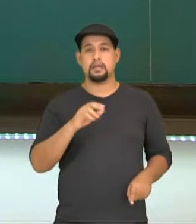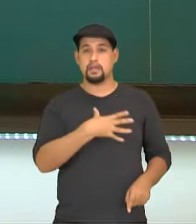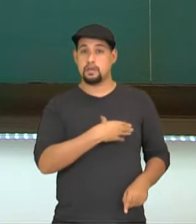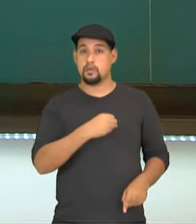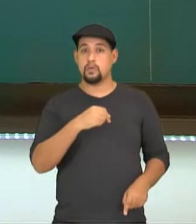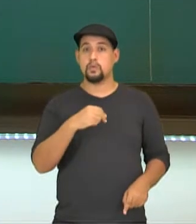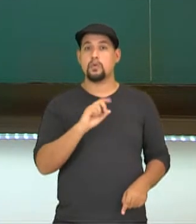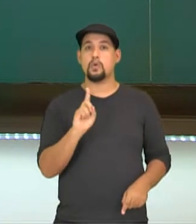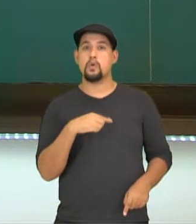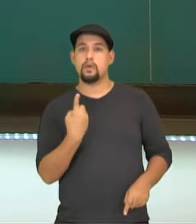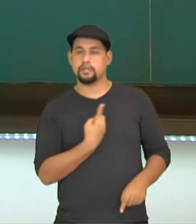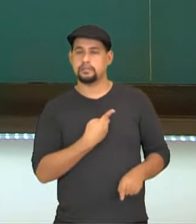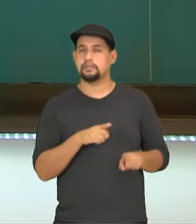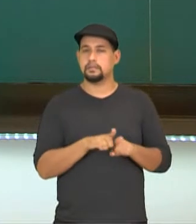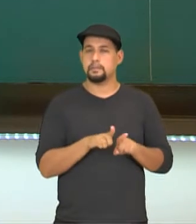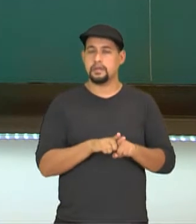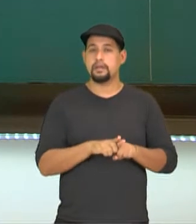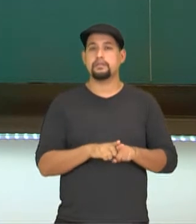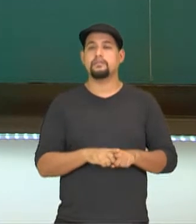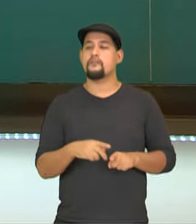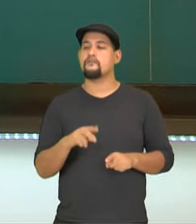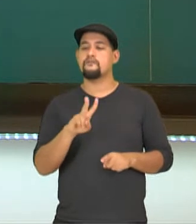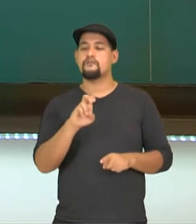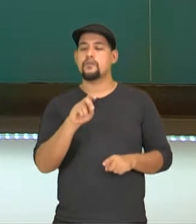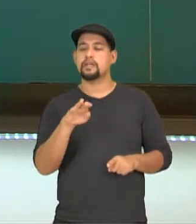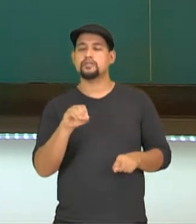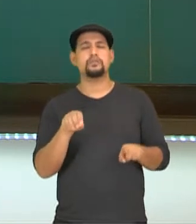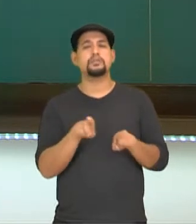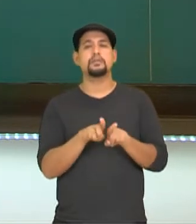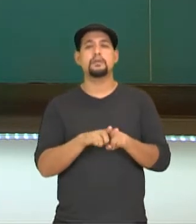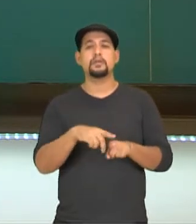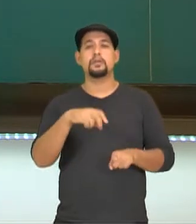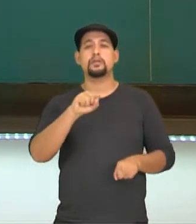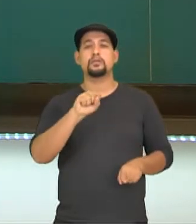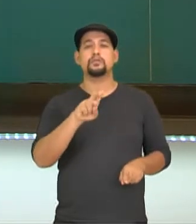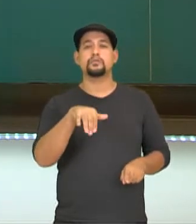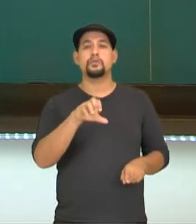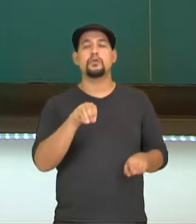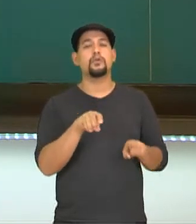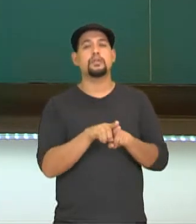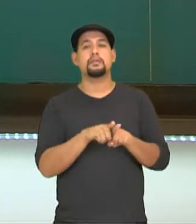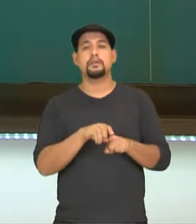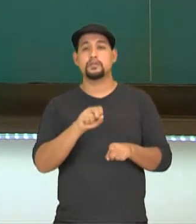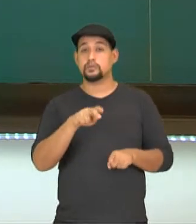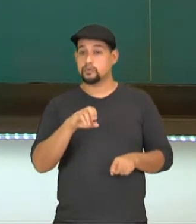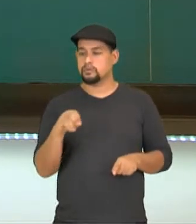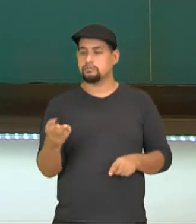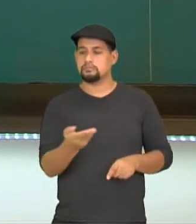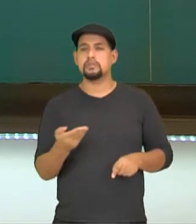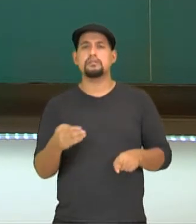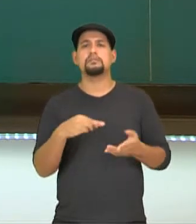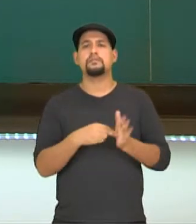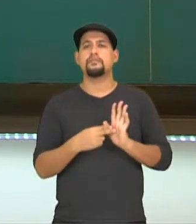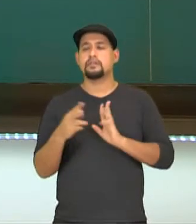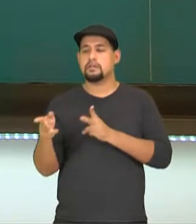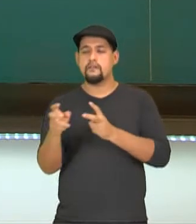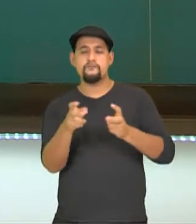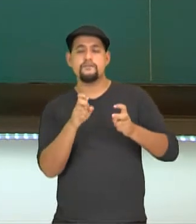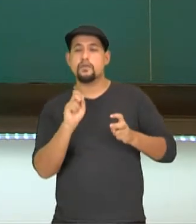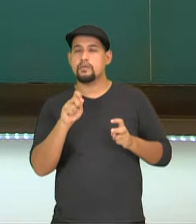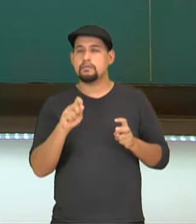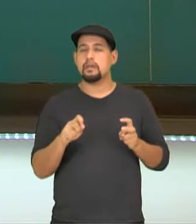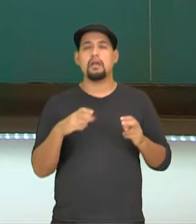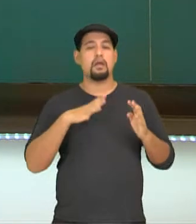Hijo vuestro, hijos vuestros. Hijo suyo e hijos suyos. Então, nós vemos aí